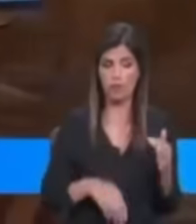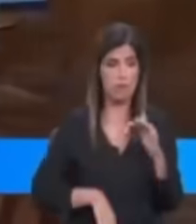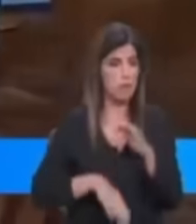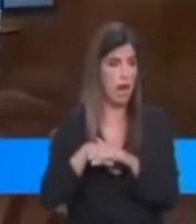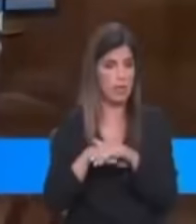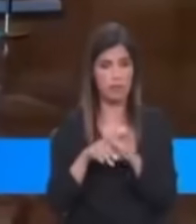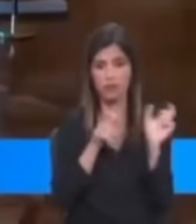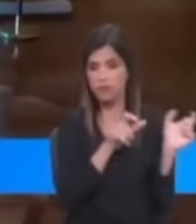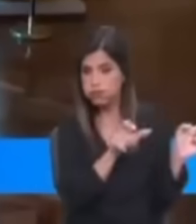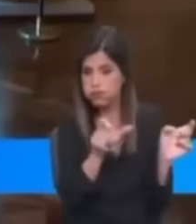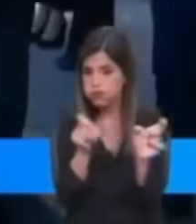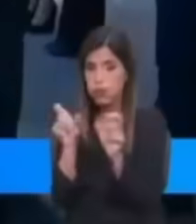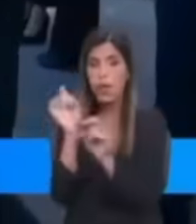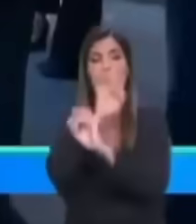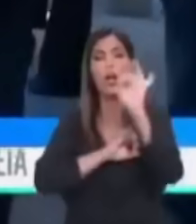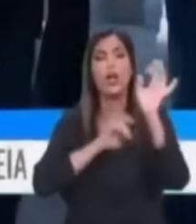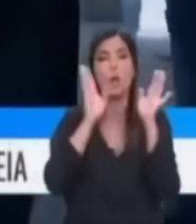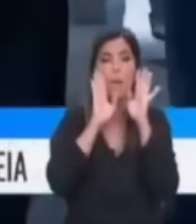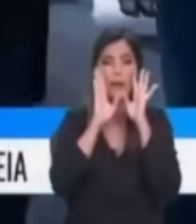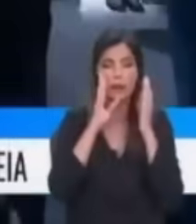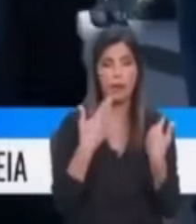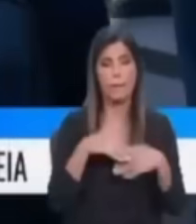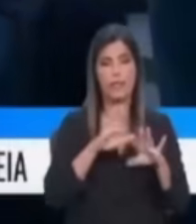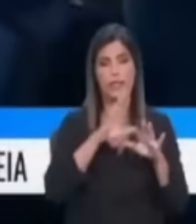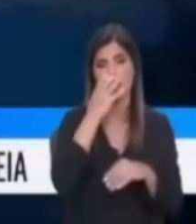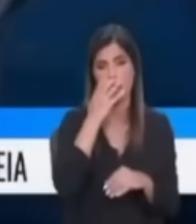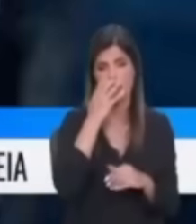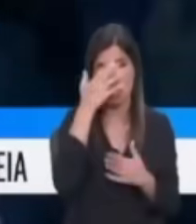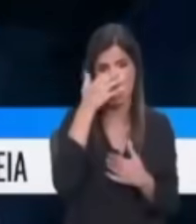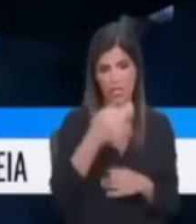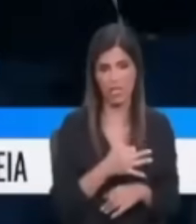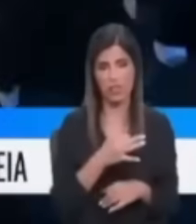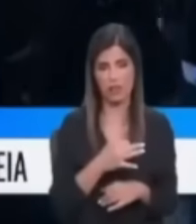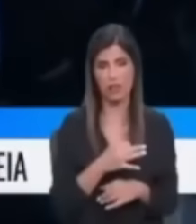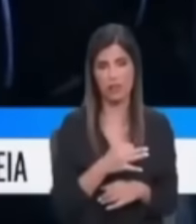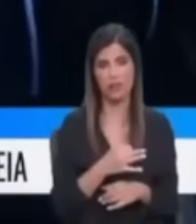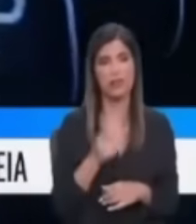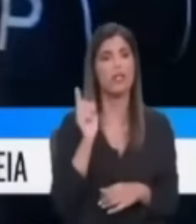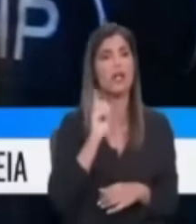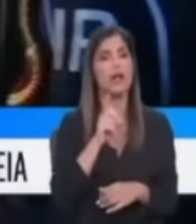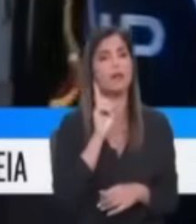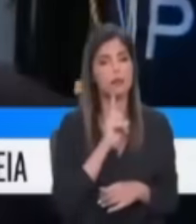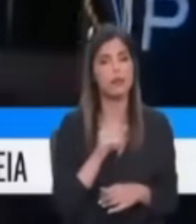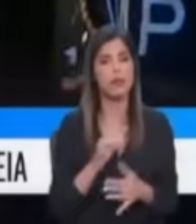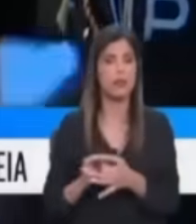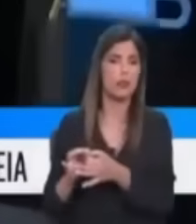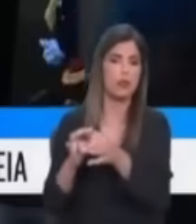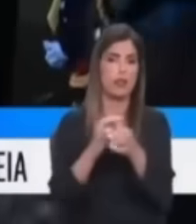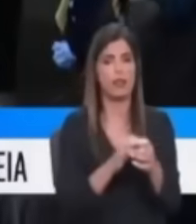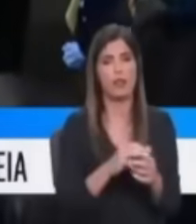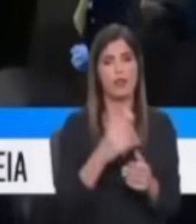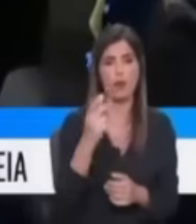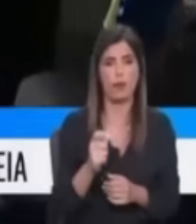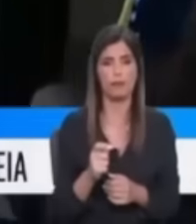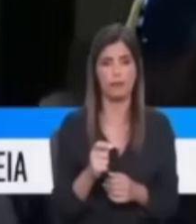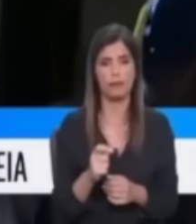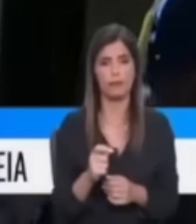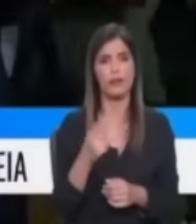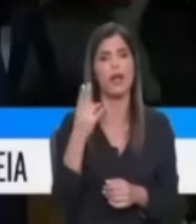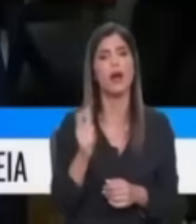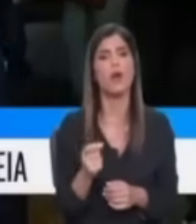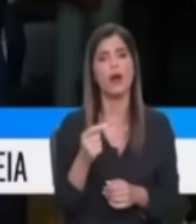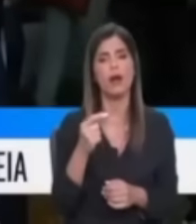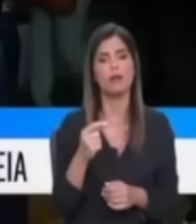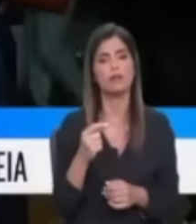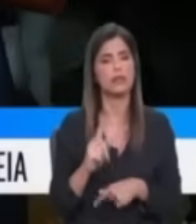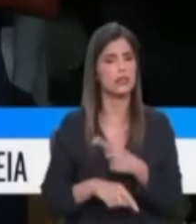A Europa está atenta. Mas Marcelo Rebelo de Sousa acredita no papel significativo da unidade da União Europeia. A União Europeia tem